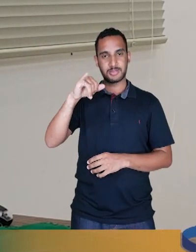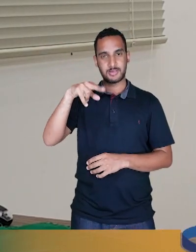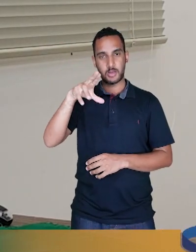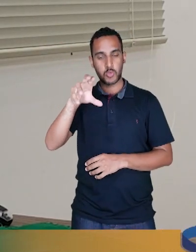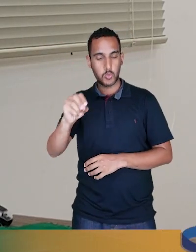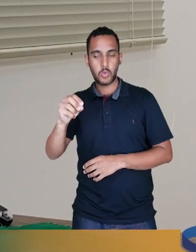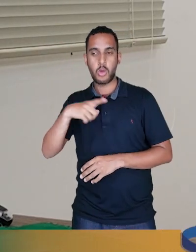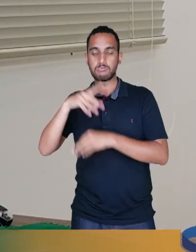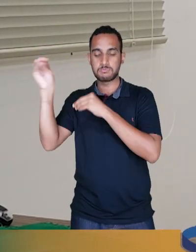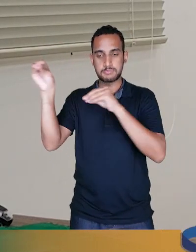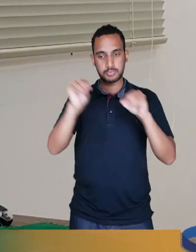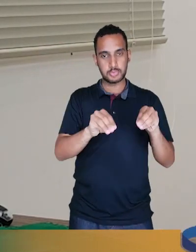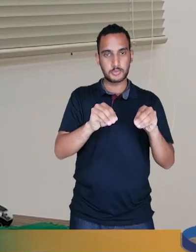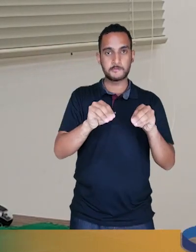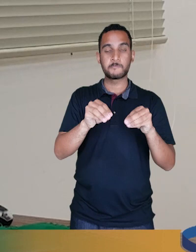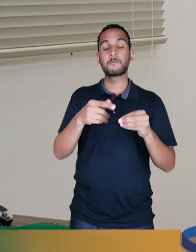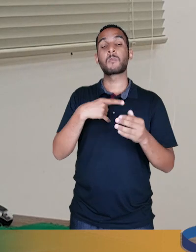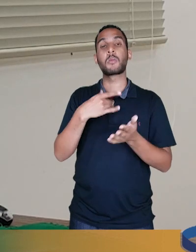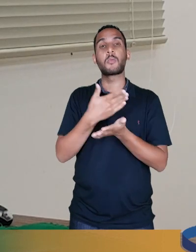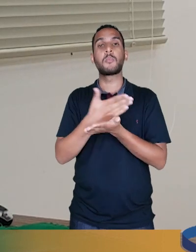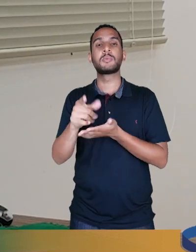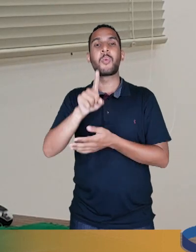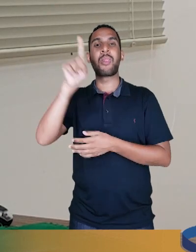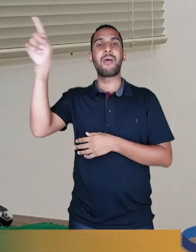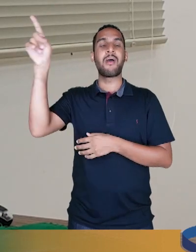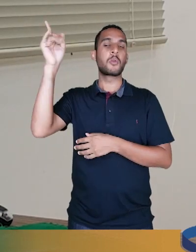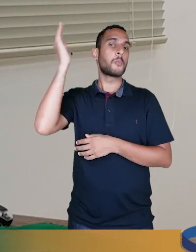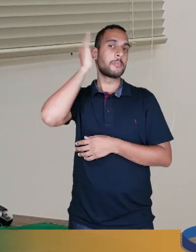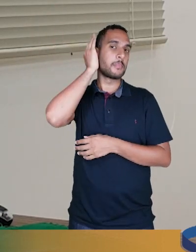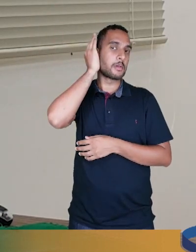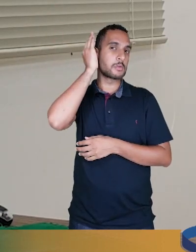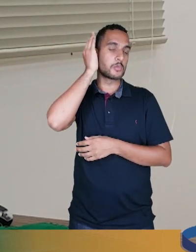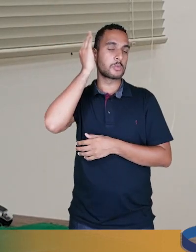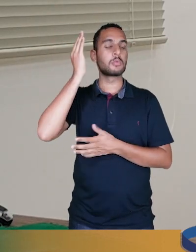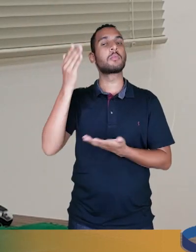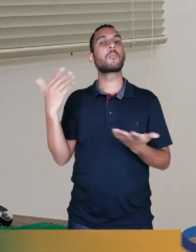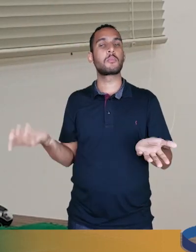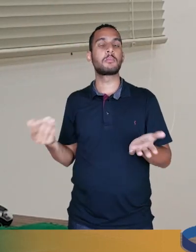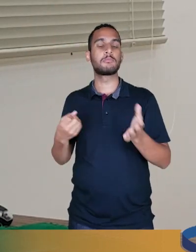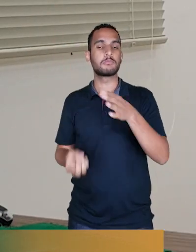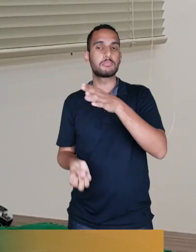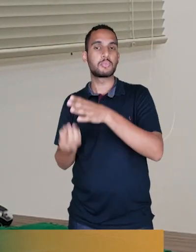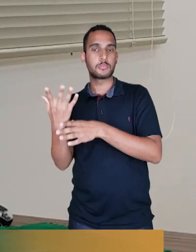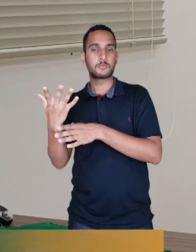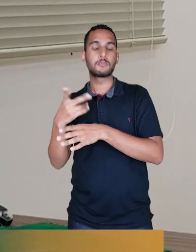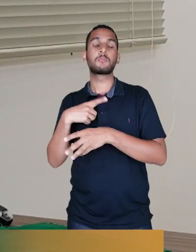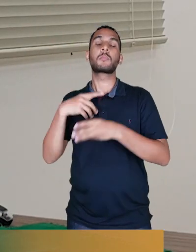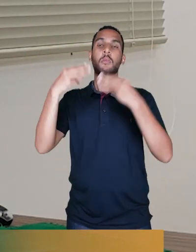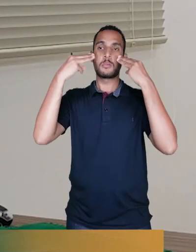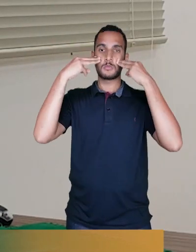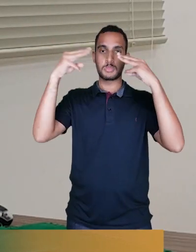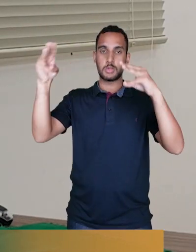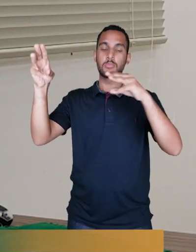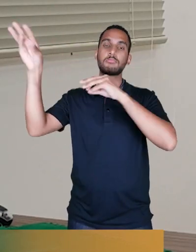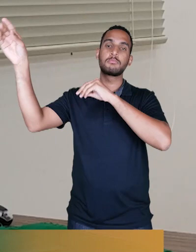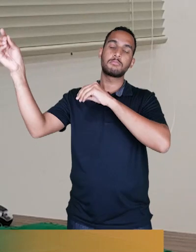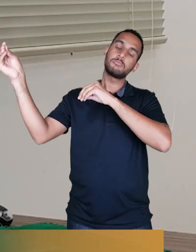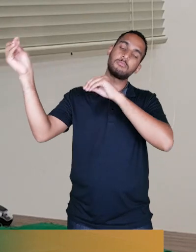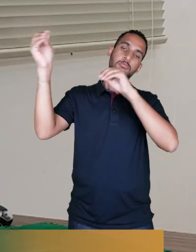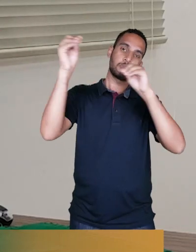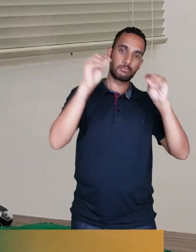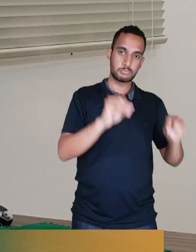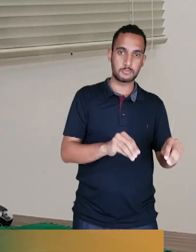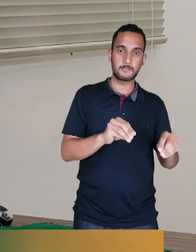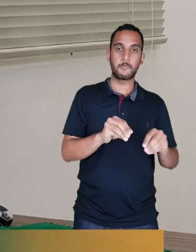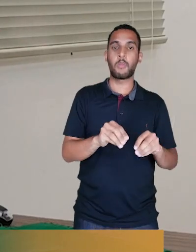começou com os salesianos da inspetoria do mato grosso e emissão né não